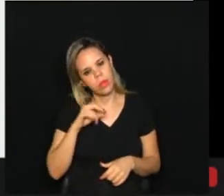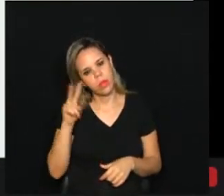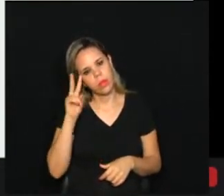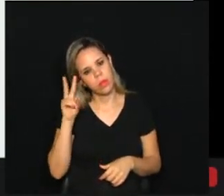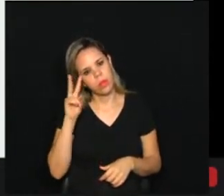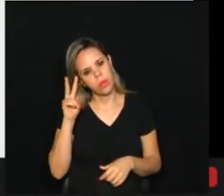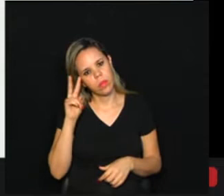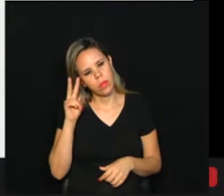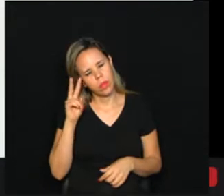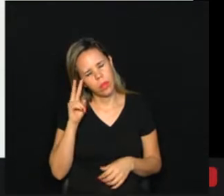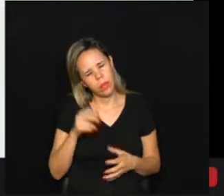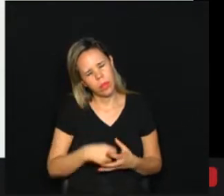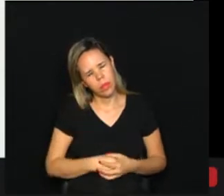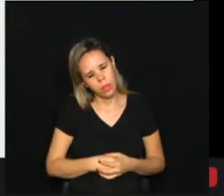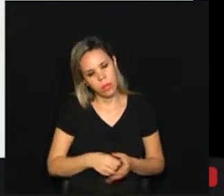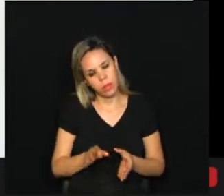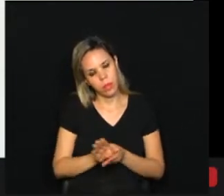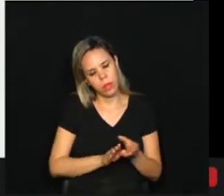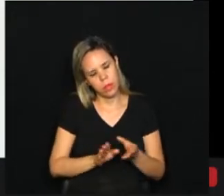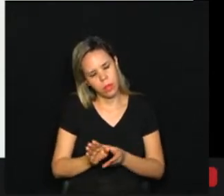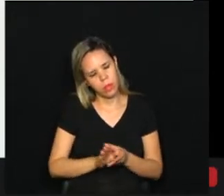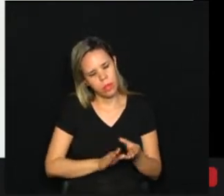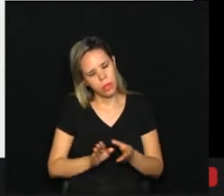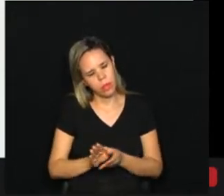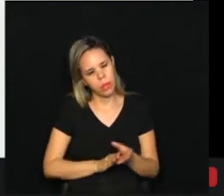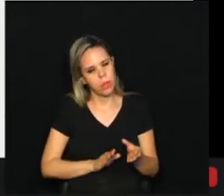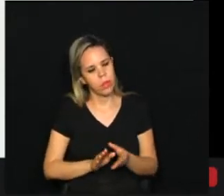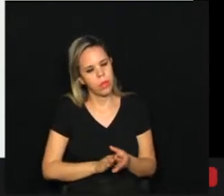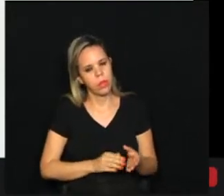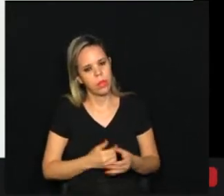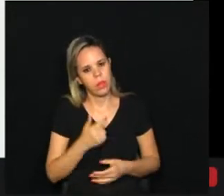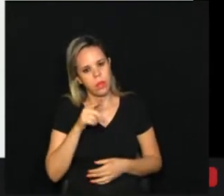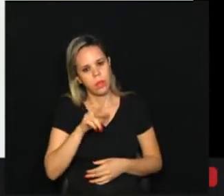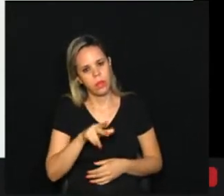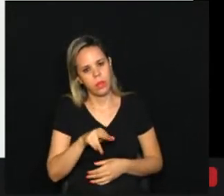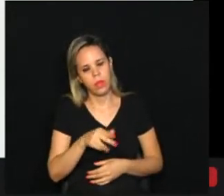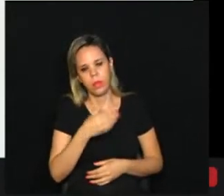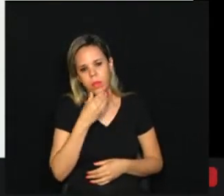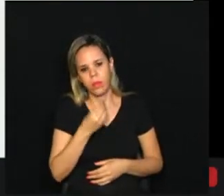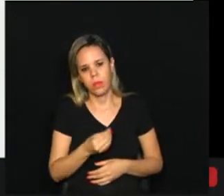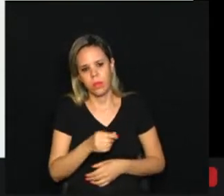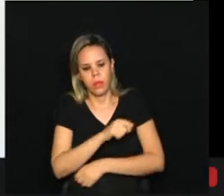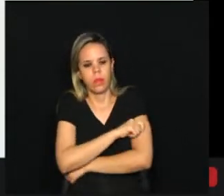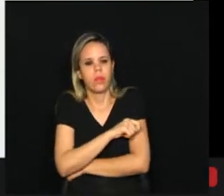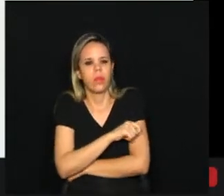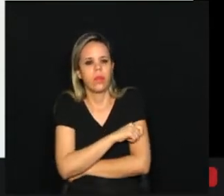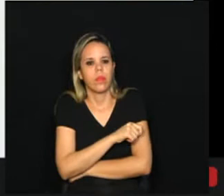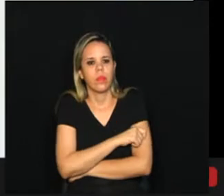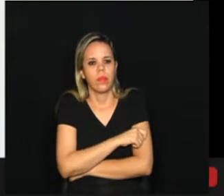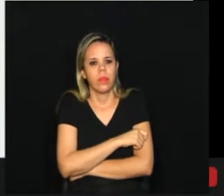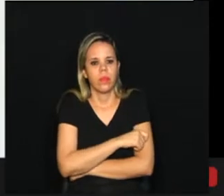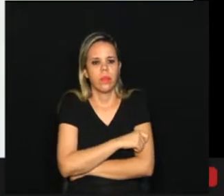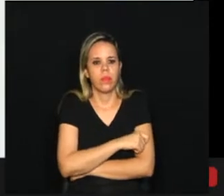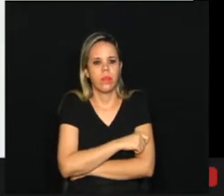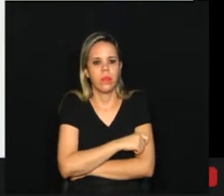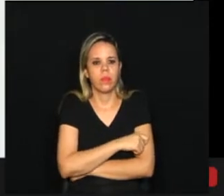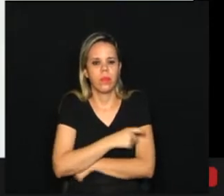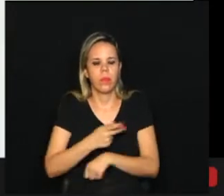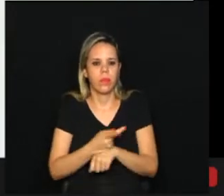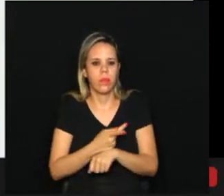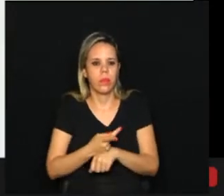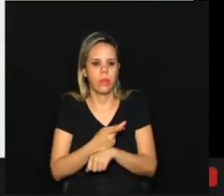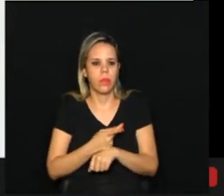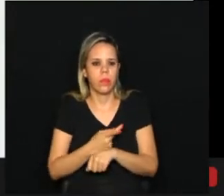segunda-feira, orientamos a irmã desse aluno a procurar